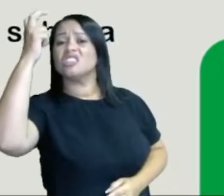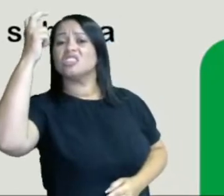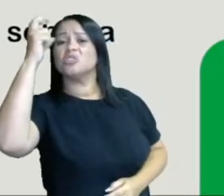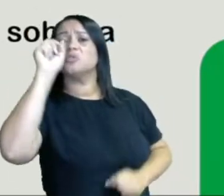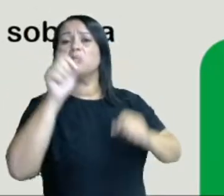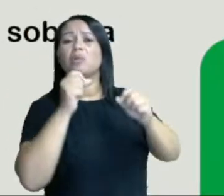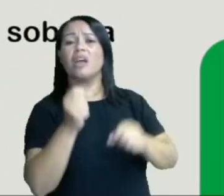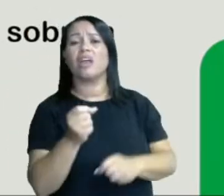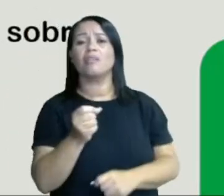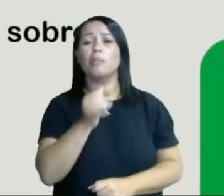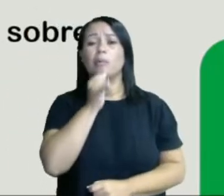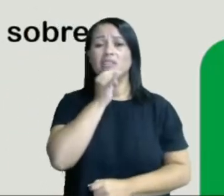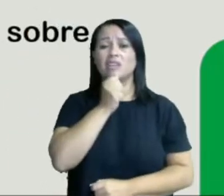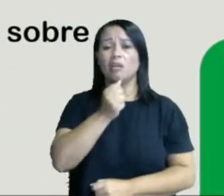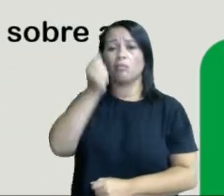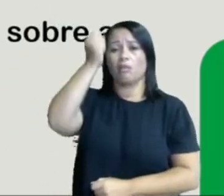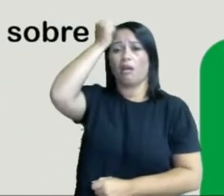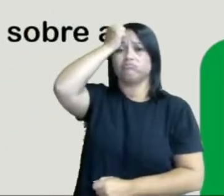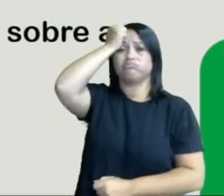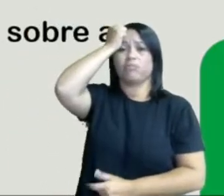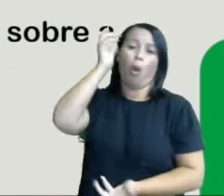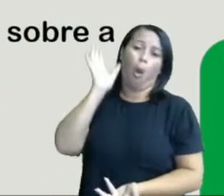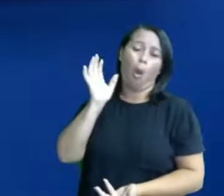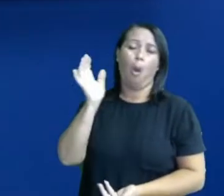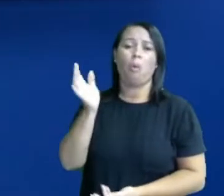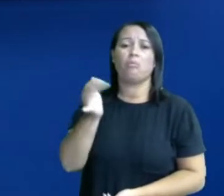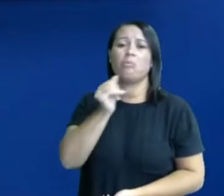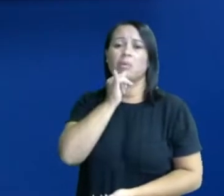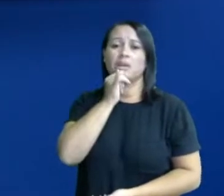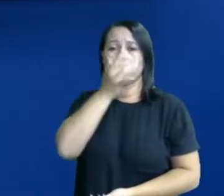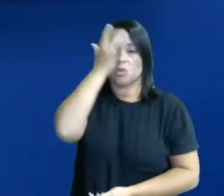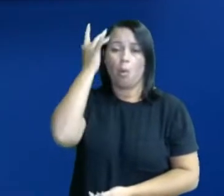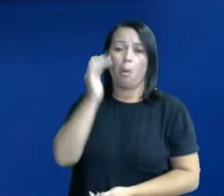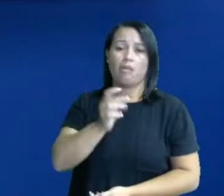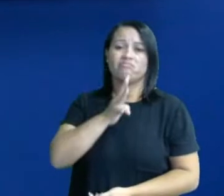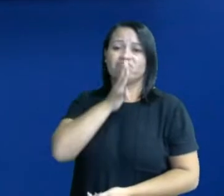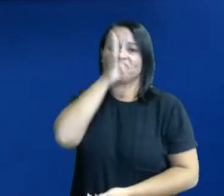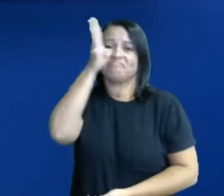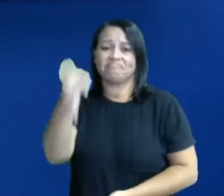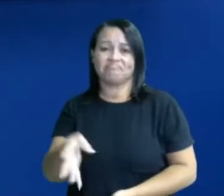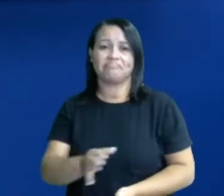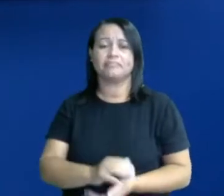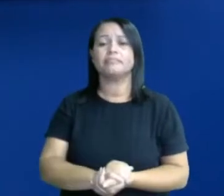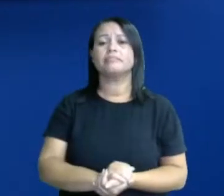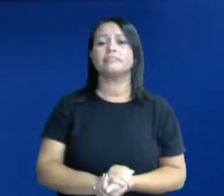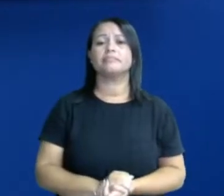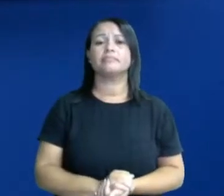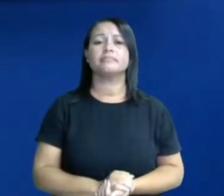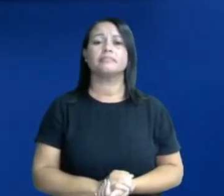ignorância. Então, nós vamos ter essa diversidade de temas por meio da fábula.